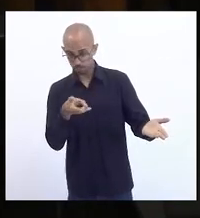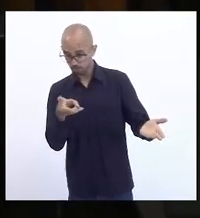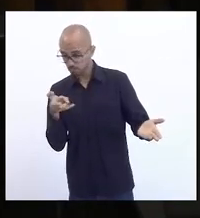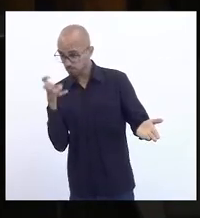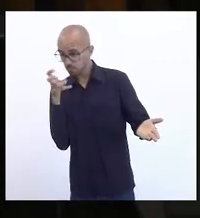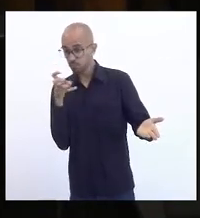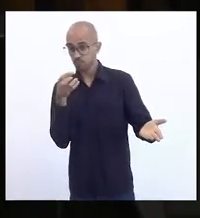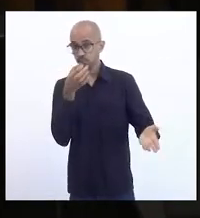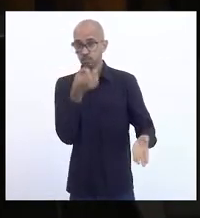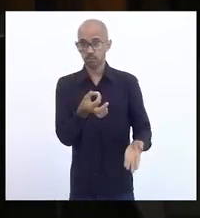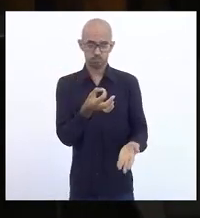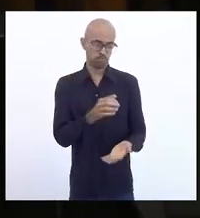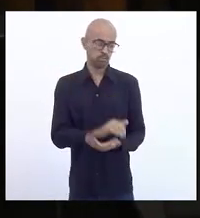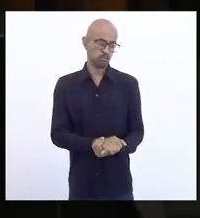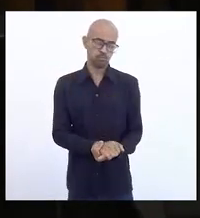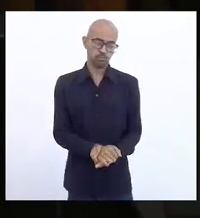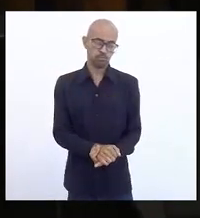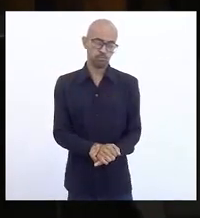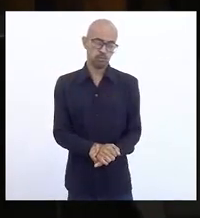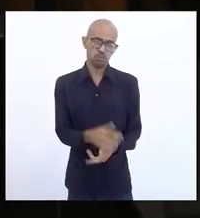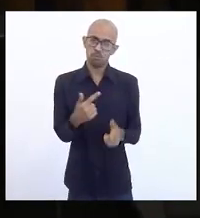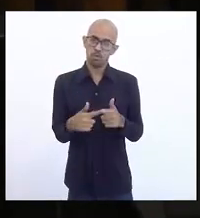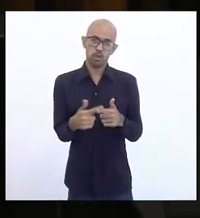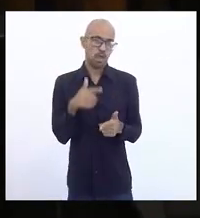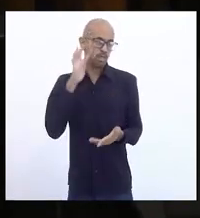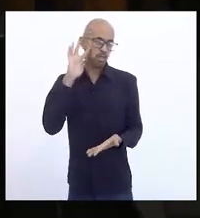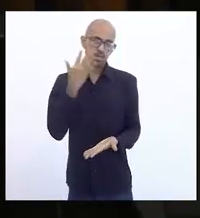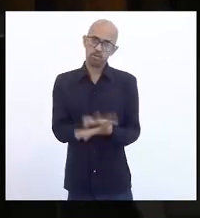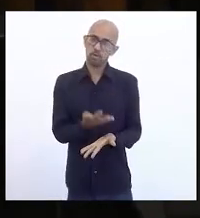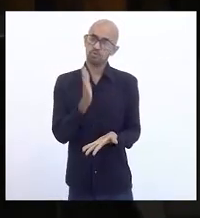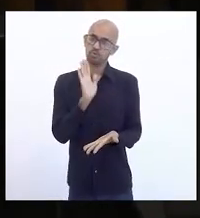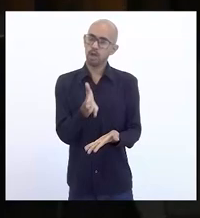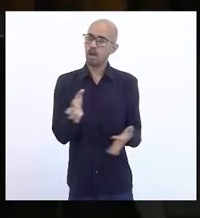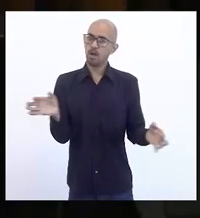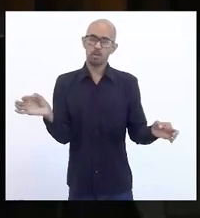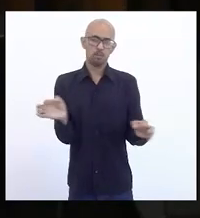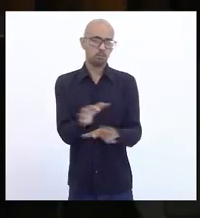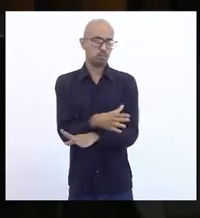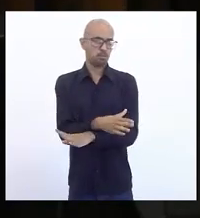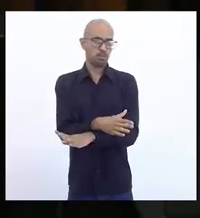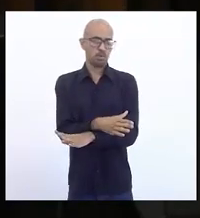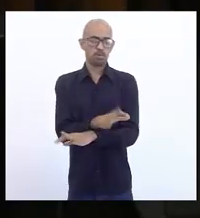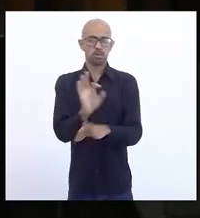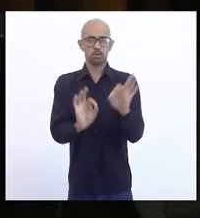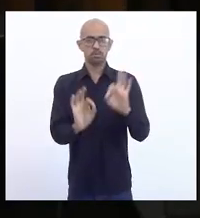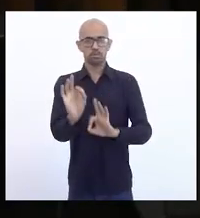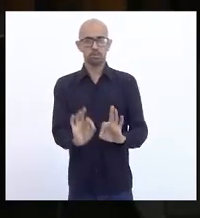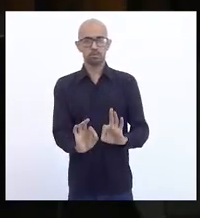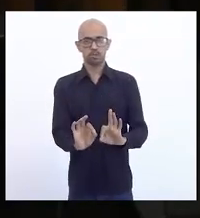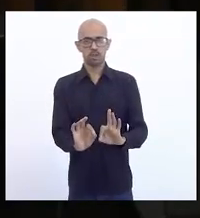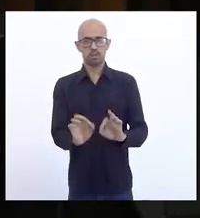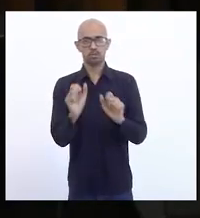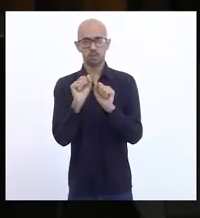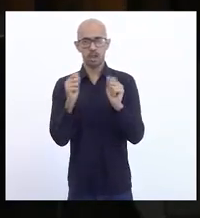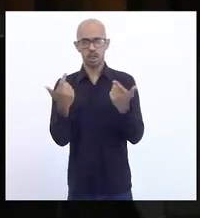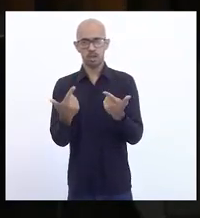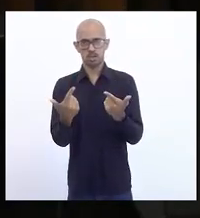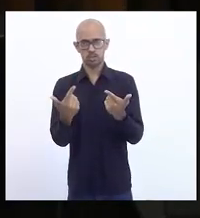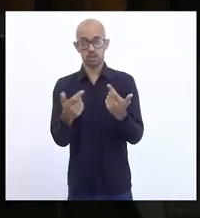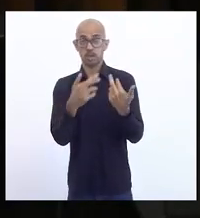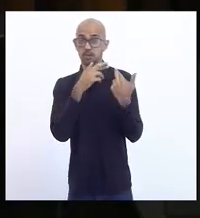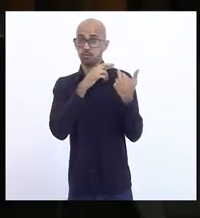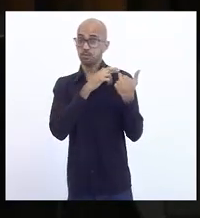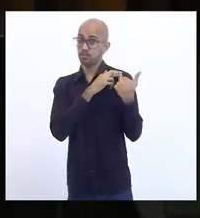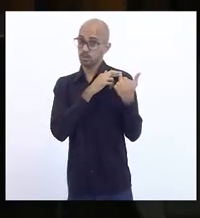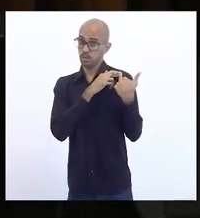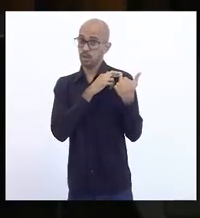só para ouvir, porque a decisão está tomada no projeto que foi enviado para essa casa. E a